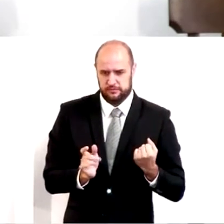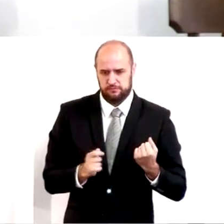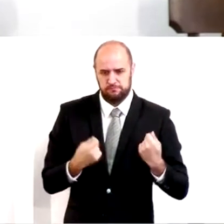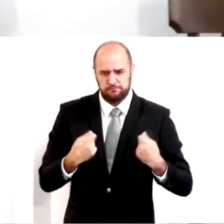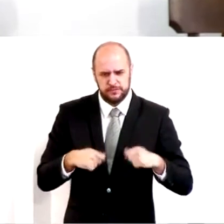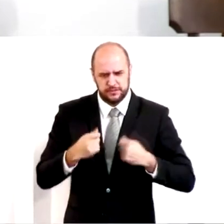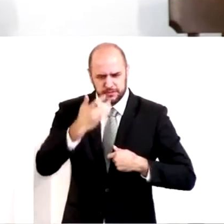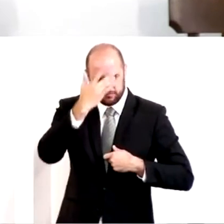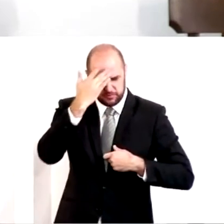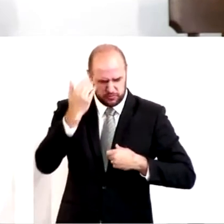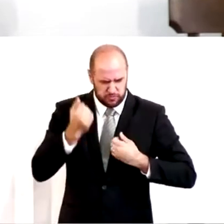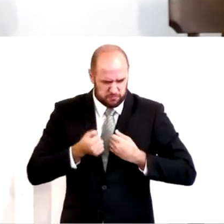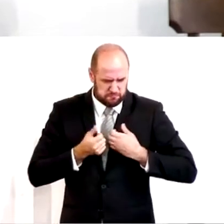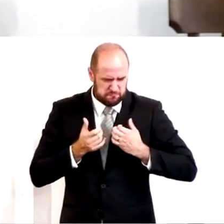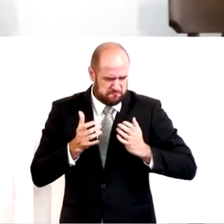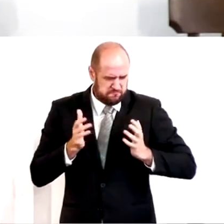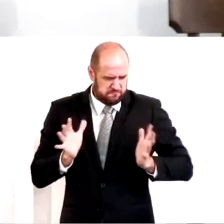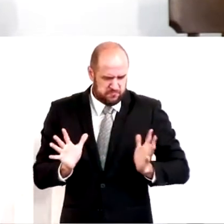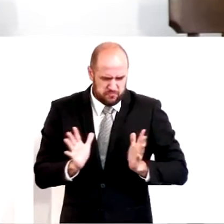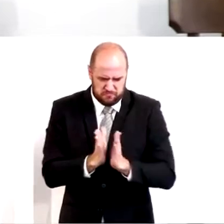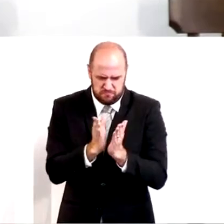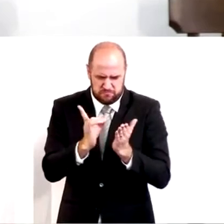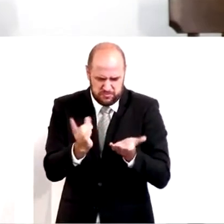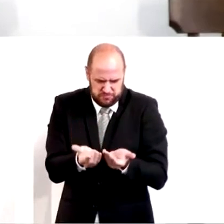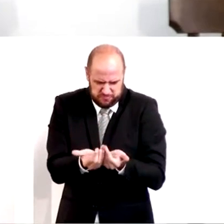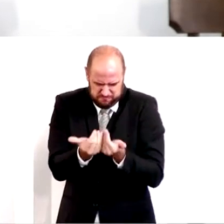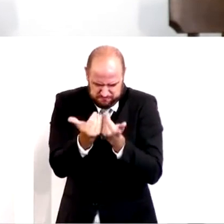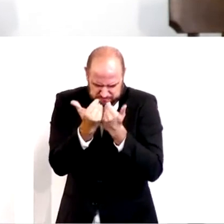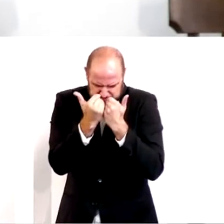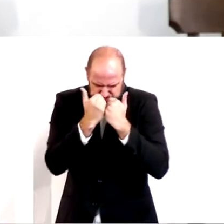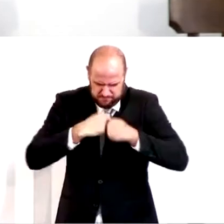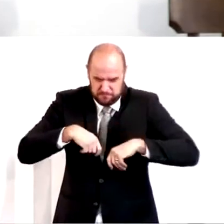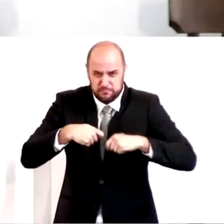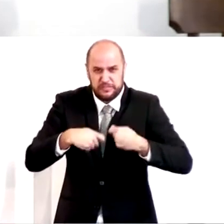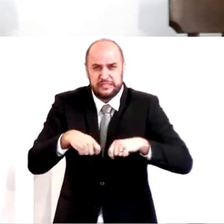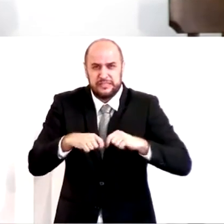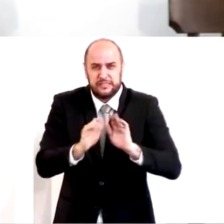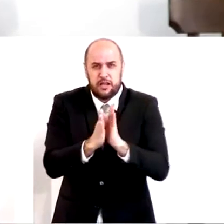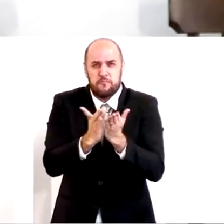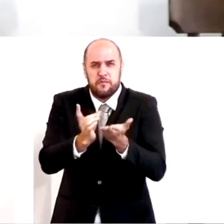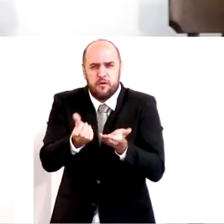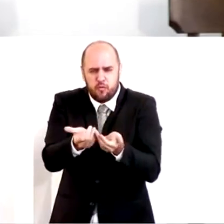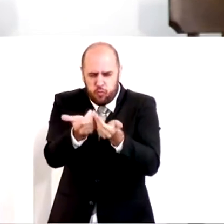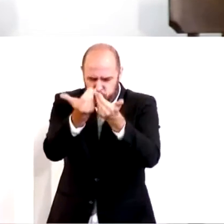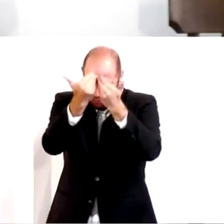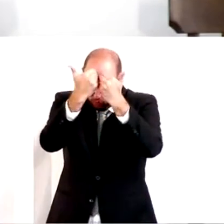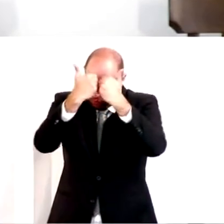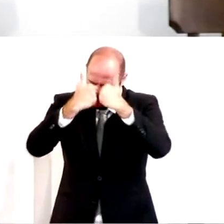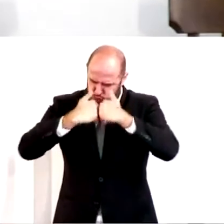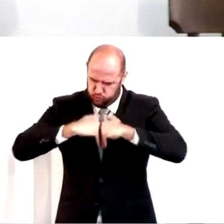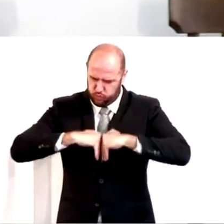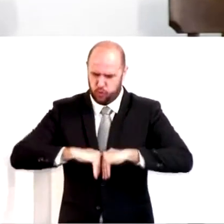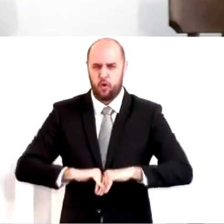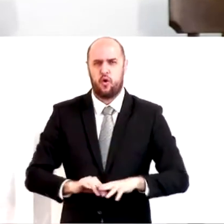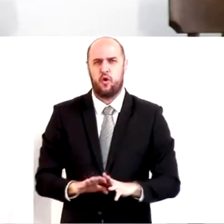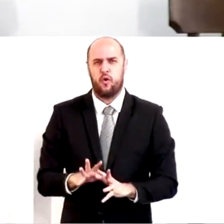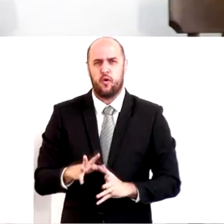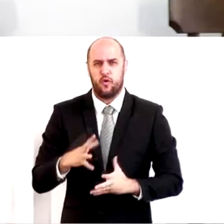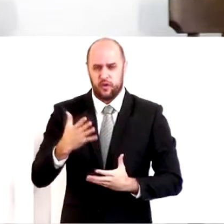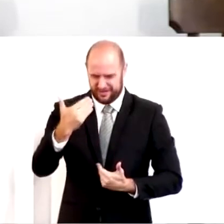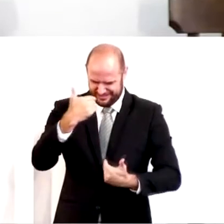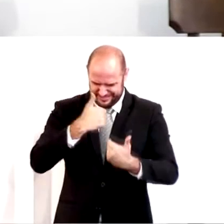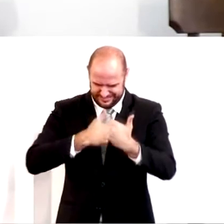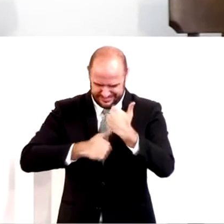precisa comer essa palavra. Essa palavra precisa entrar dentro dele. E, ao entrar,